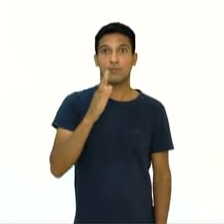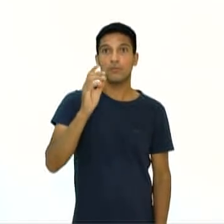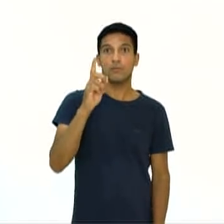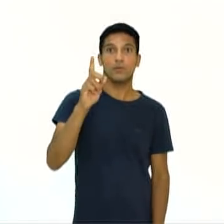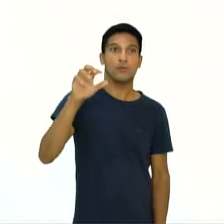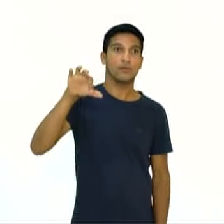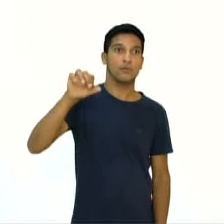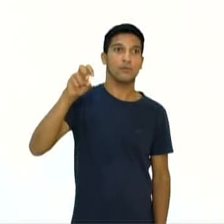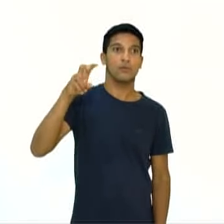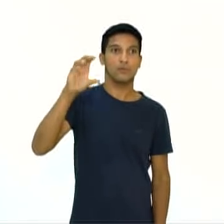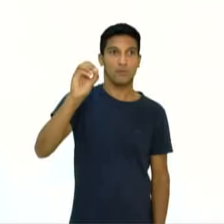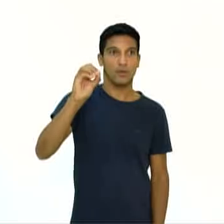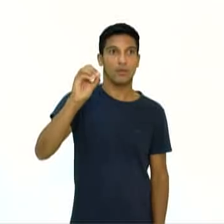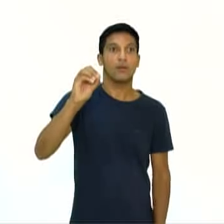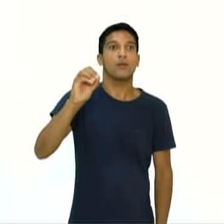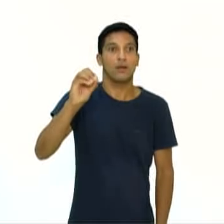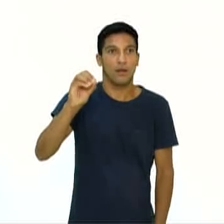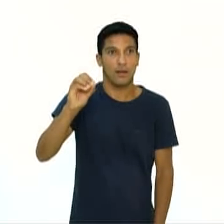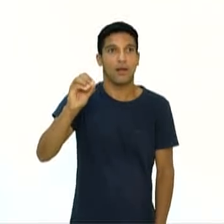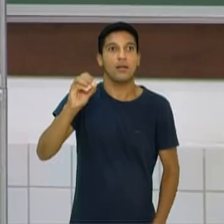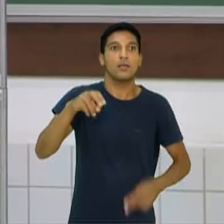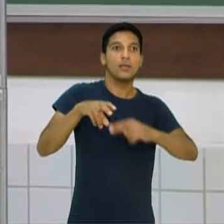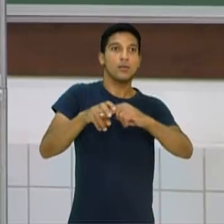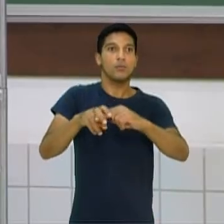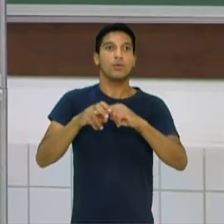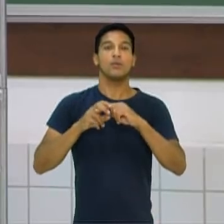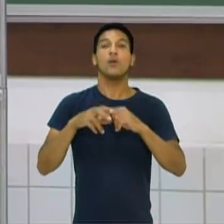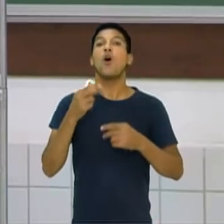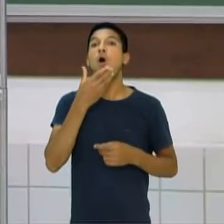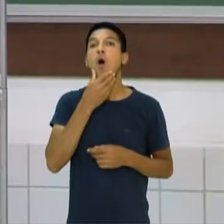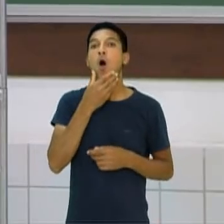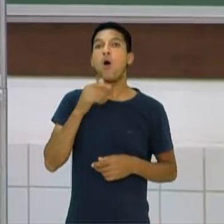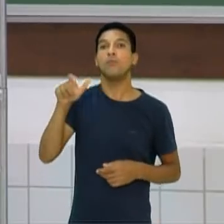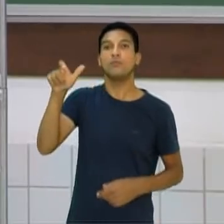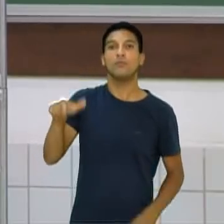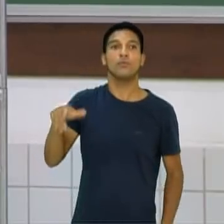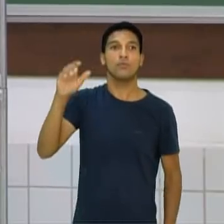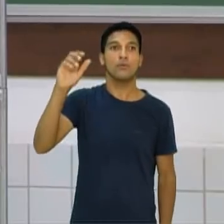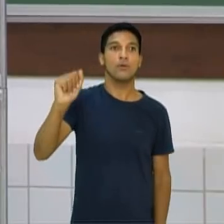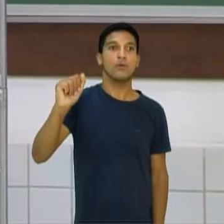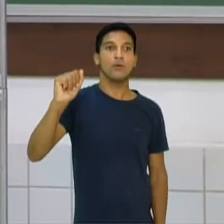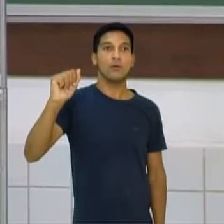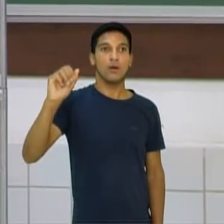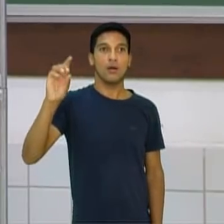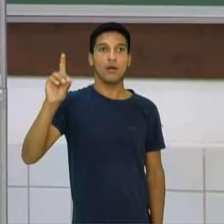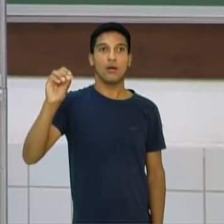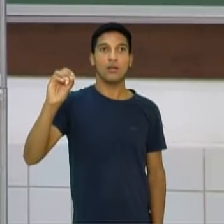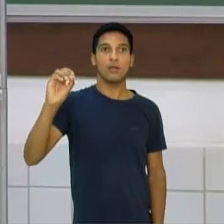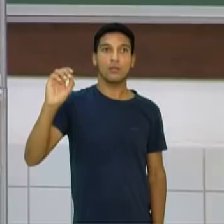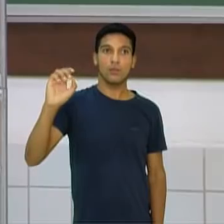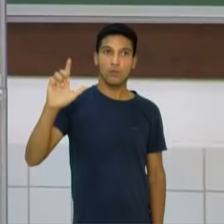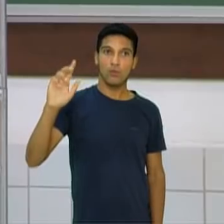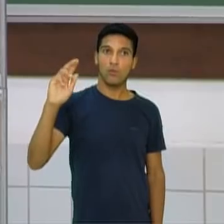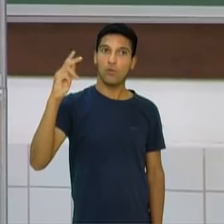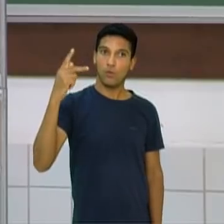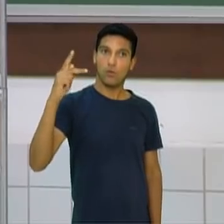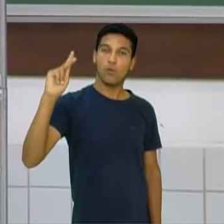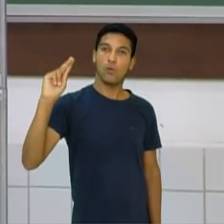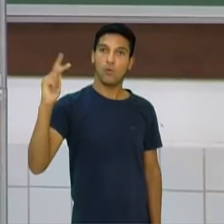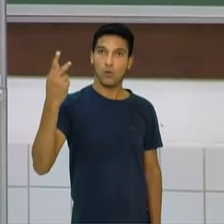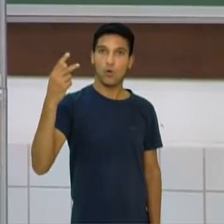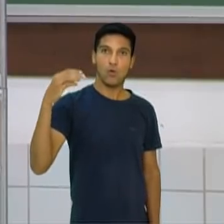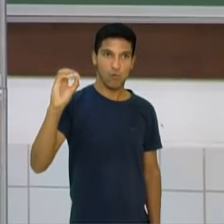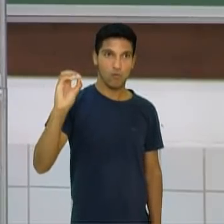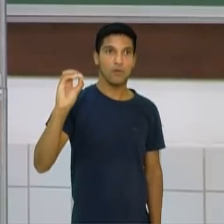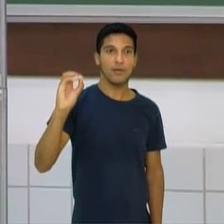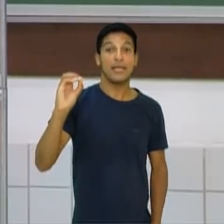do Brasil. A Panair era uma empresa de aviões, né? uma empresa aérea. Então, um comissário de